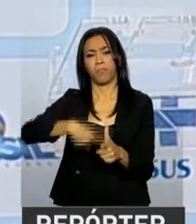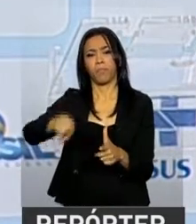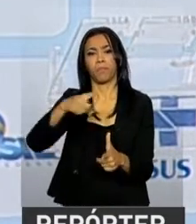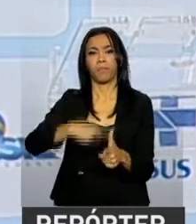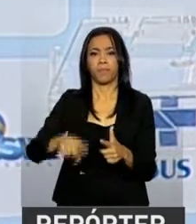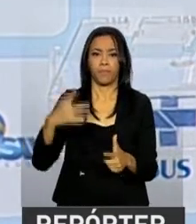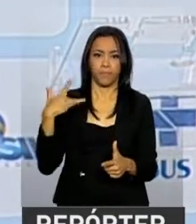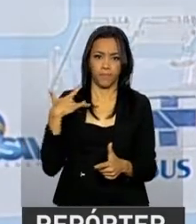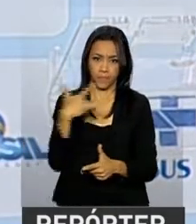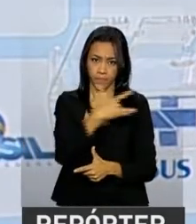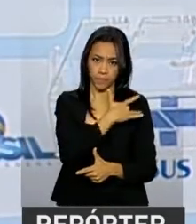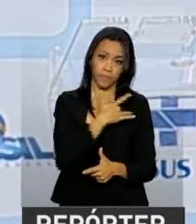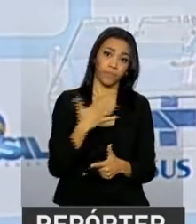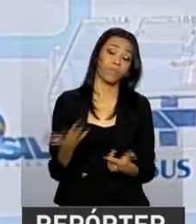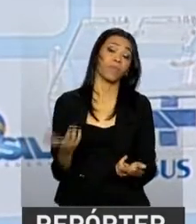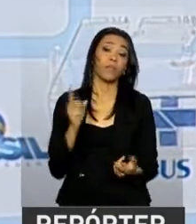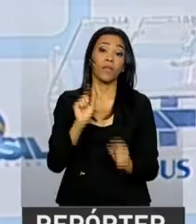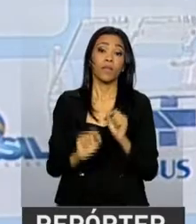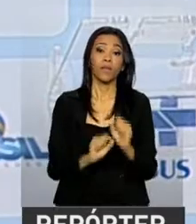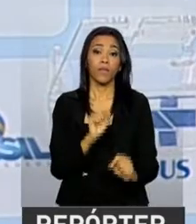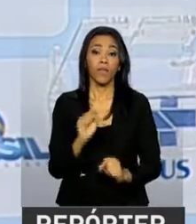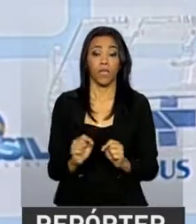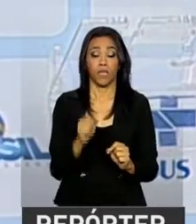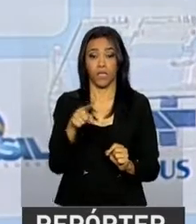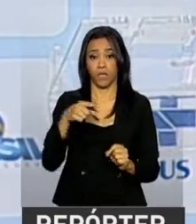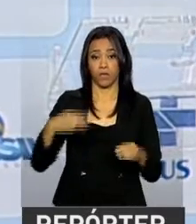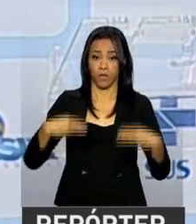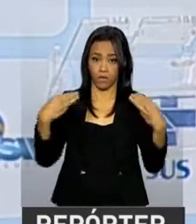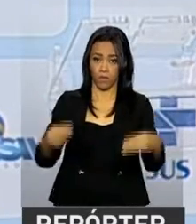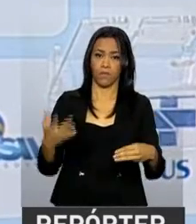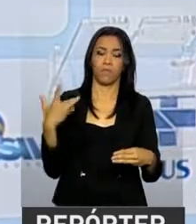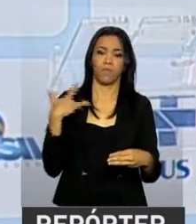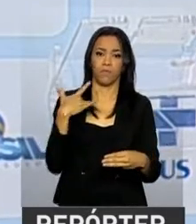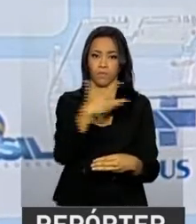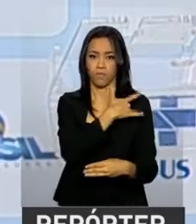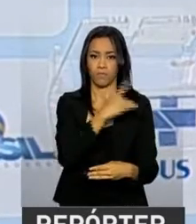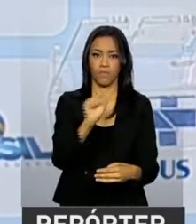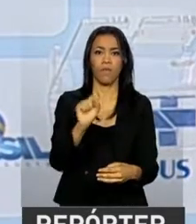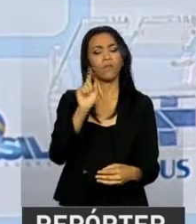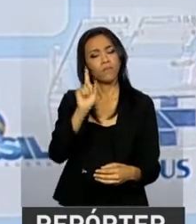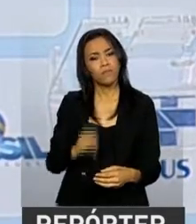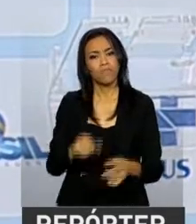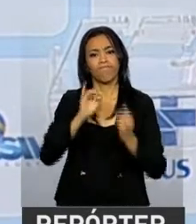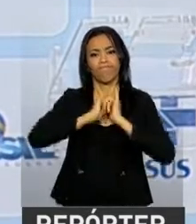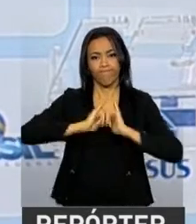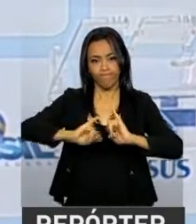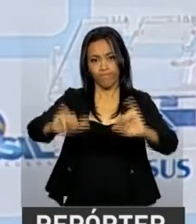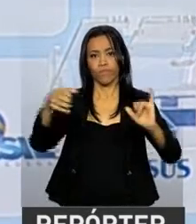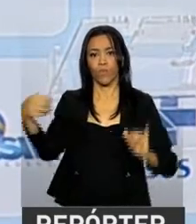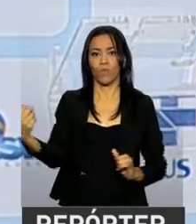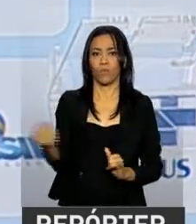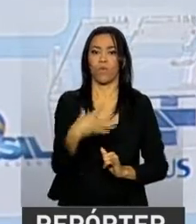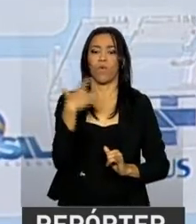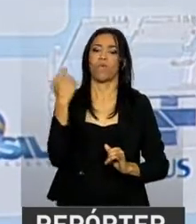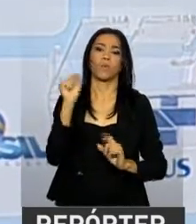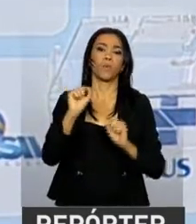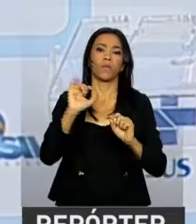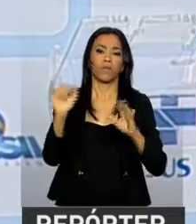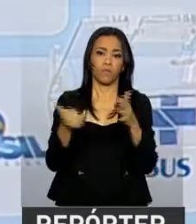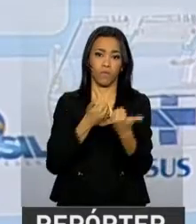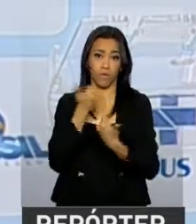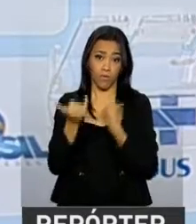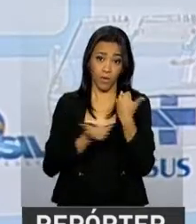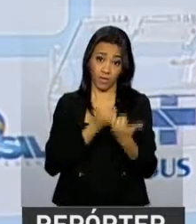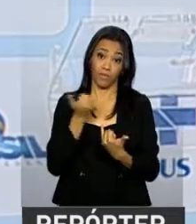de saúde. E a expectativa aqui no Ministério da Saúde, Renata, é inclusive que sejam divulgados aí novos dados com relação